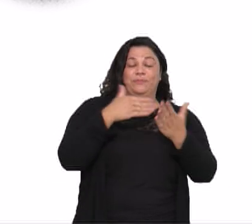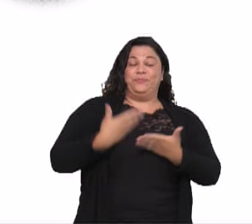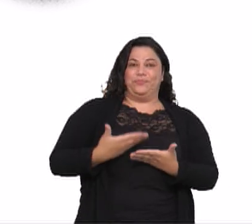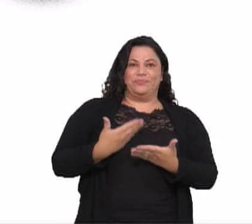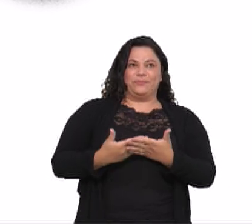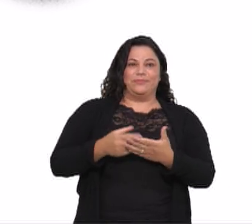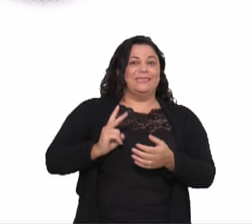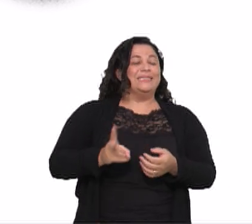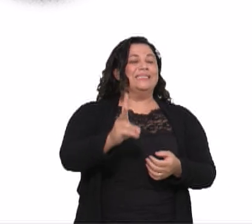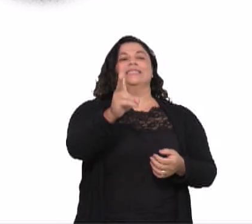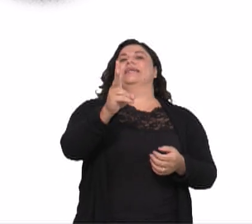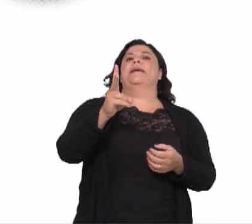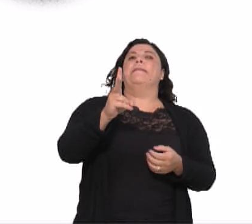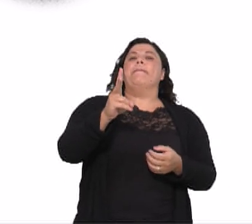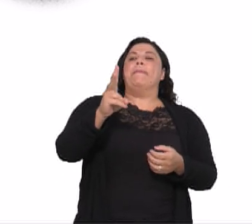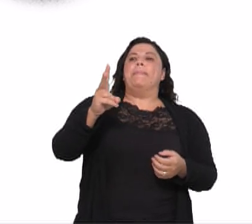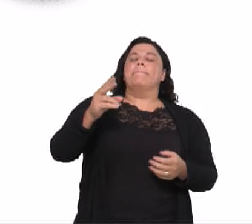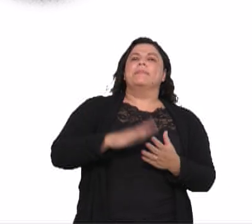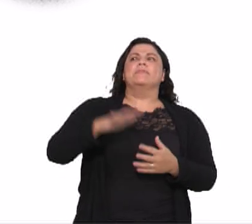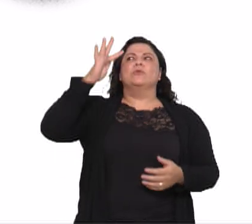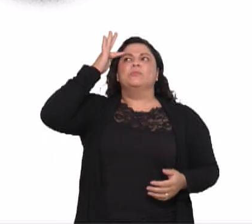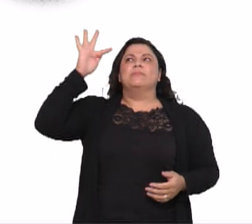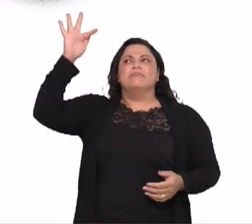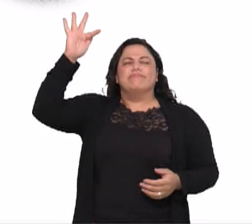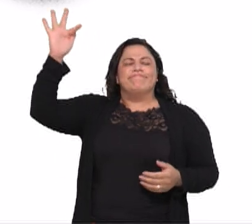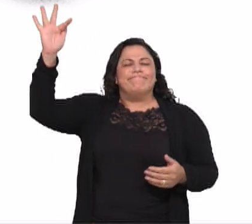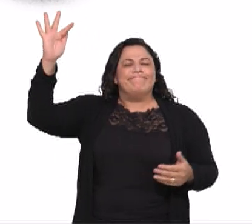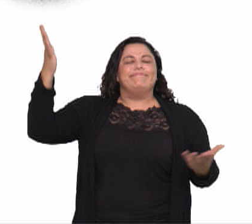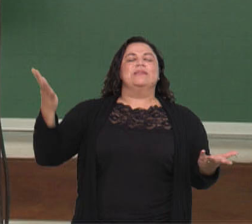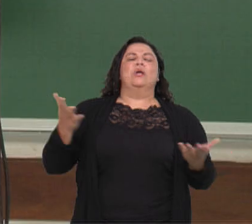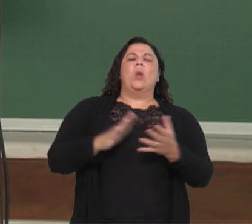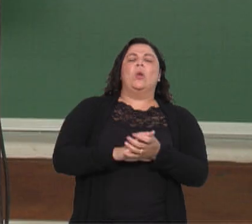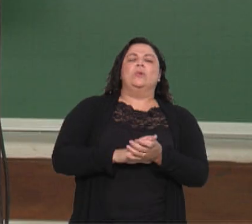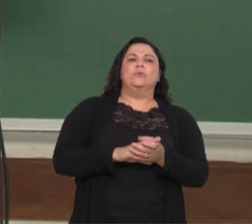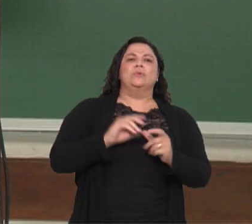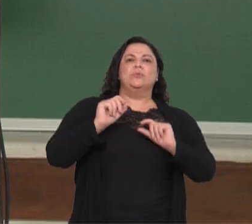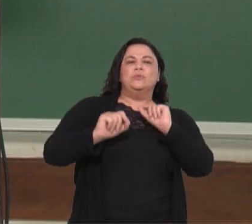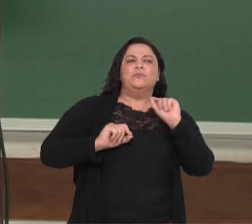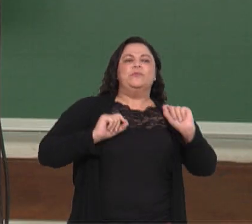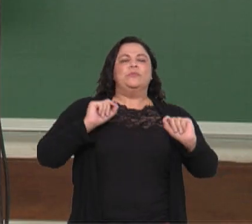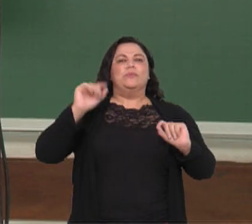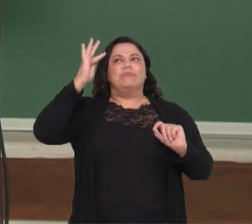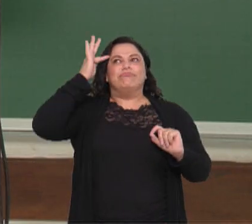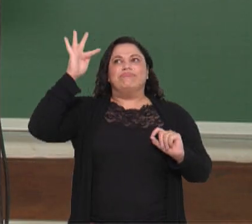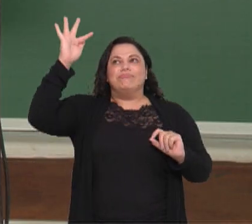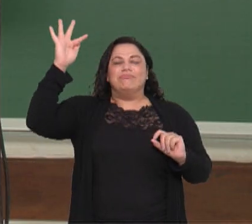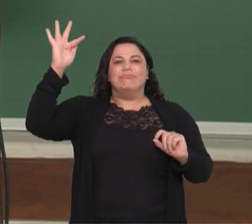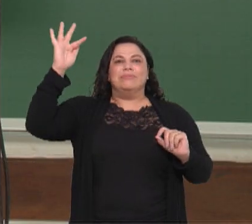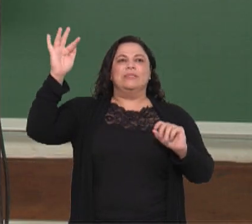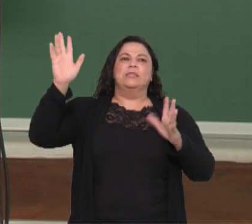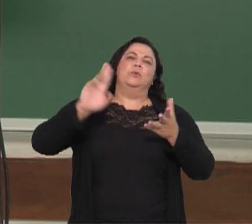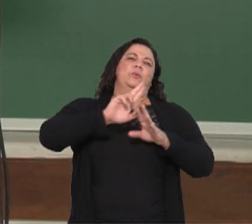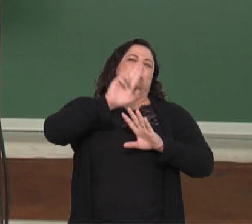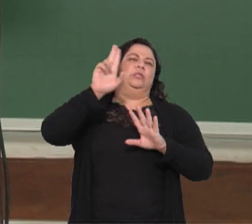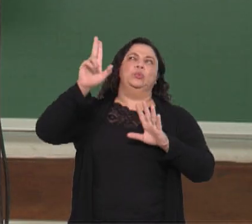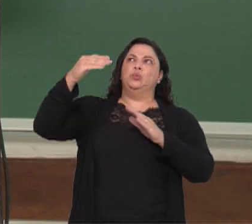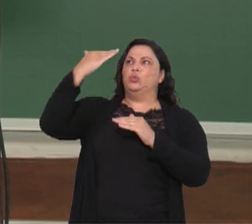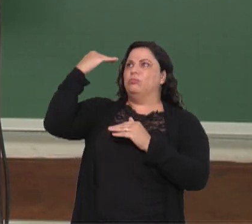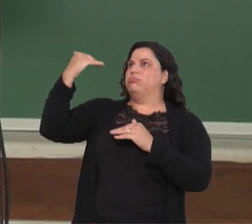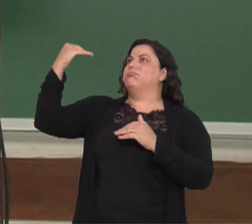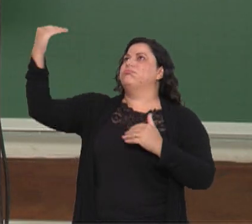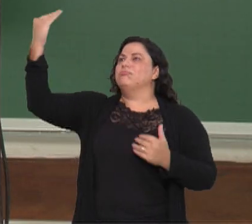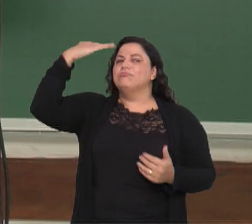um filósofo, né, que a gente tem como problematização um filósofo da envergadura do Platão, do grande renome que o Platão tem, é